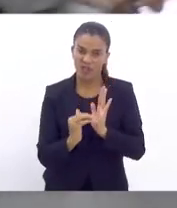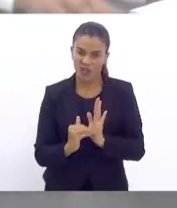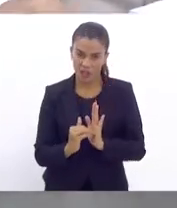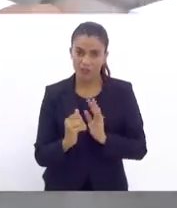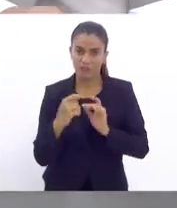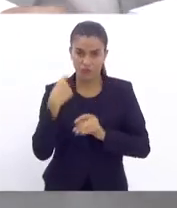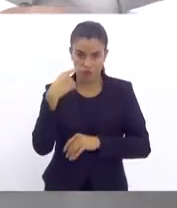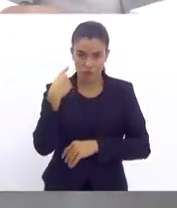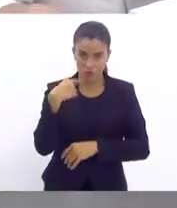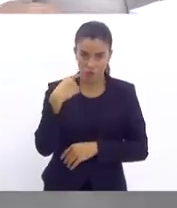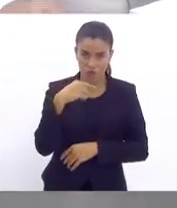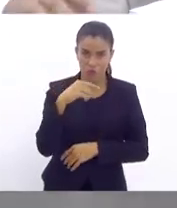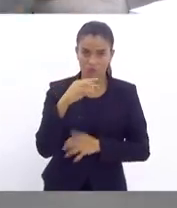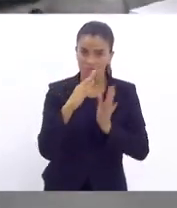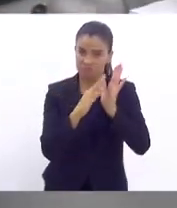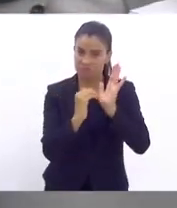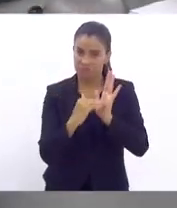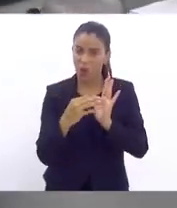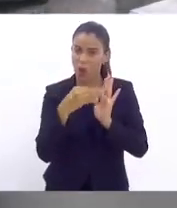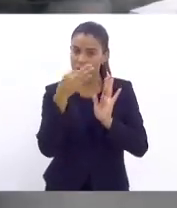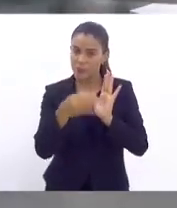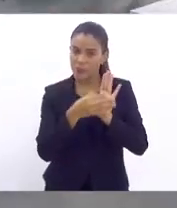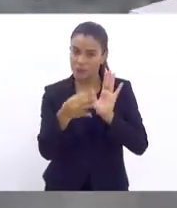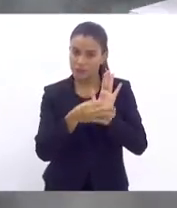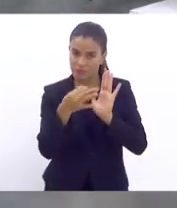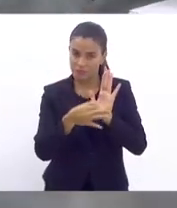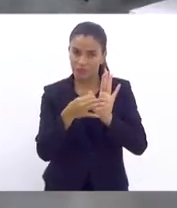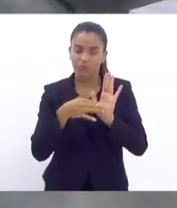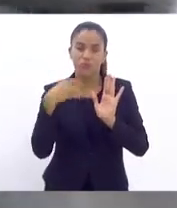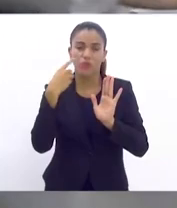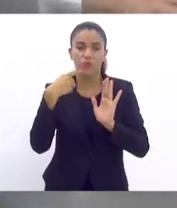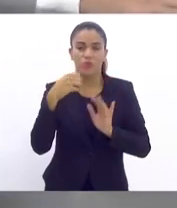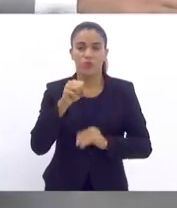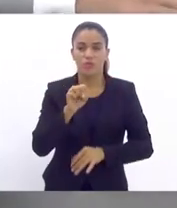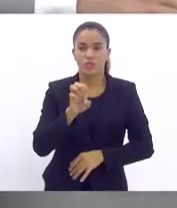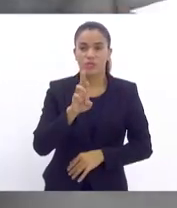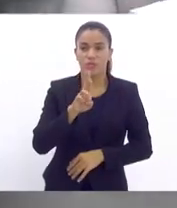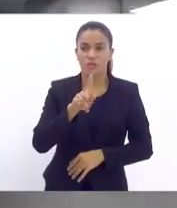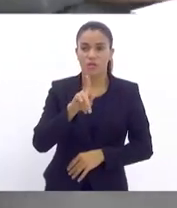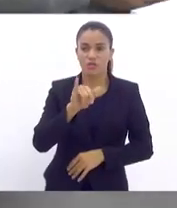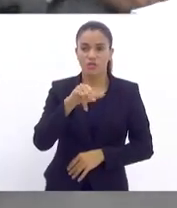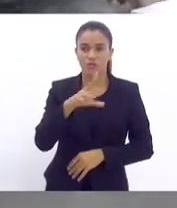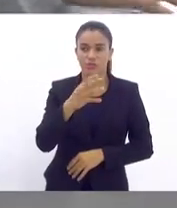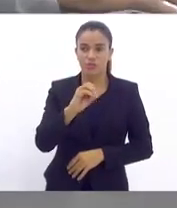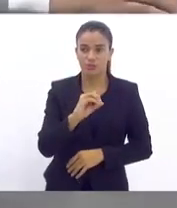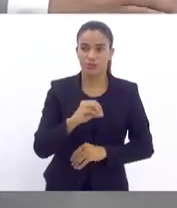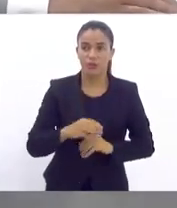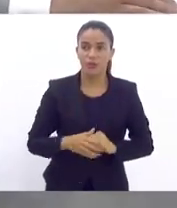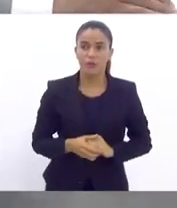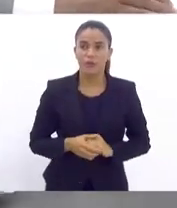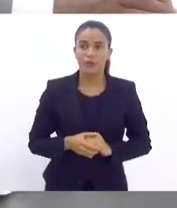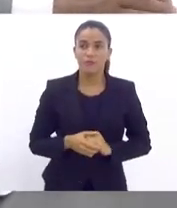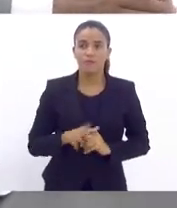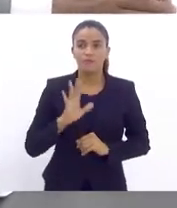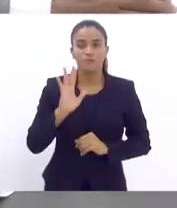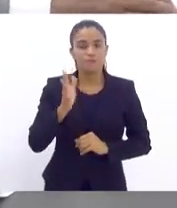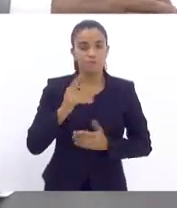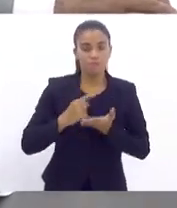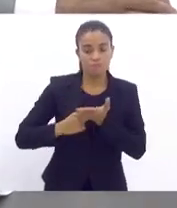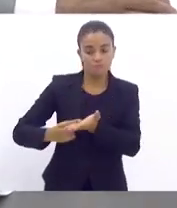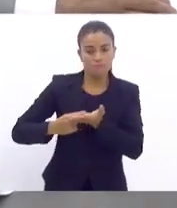essa orientação tirar os pareceres Deputado Dr Serginho da pauta mas esse já tá comparecer e já e já tinha fechado um acordo